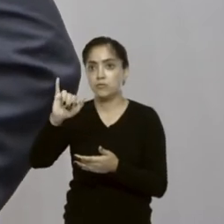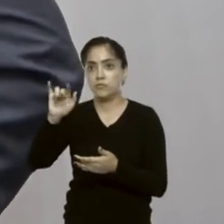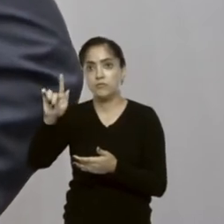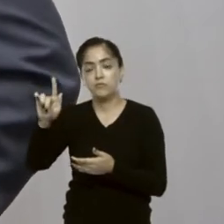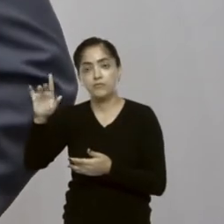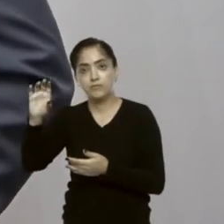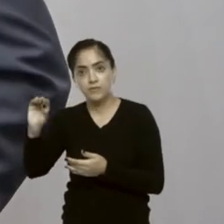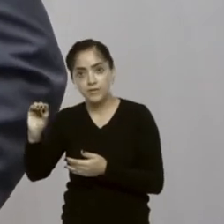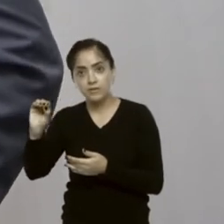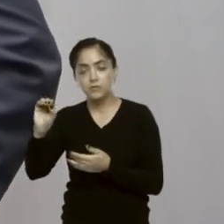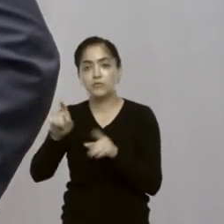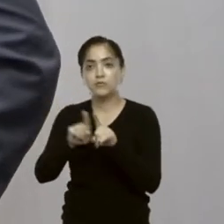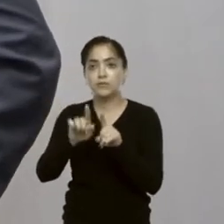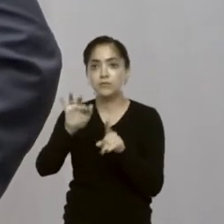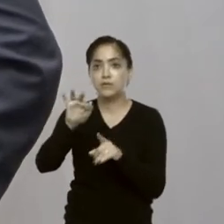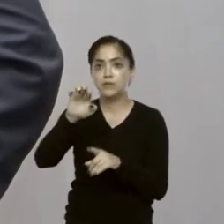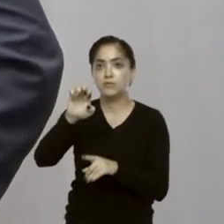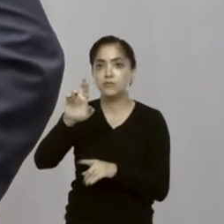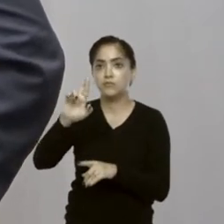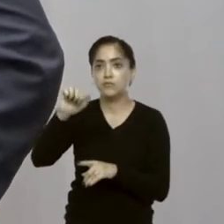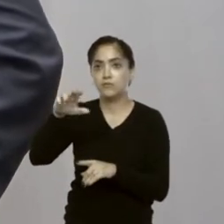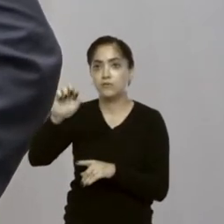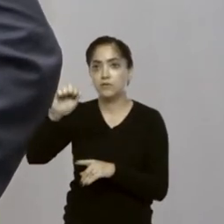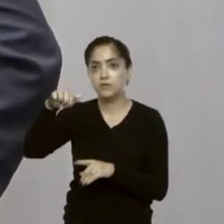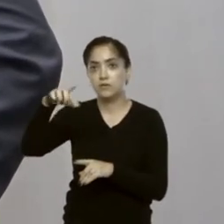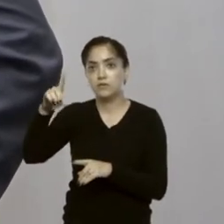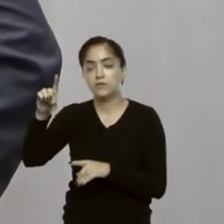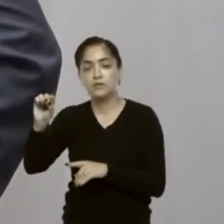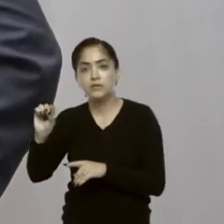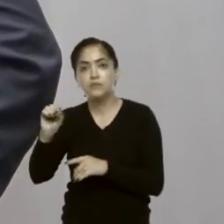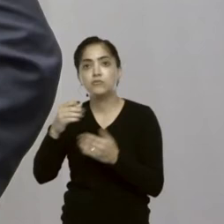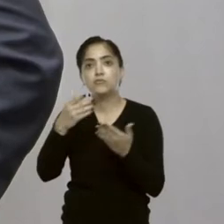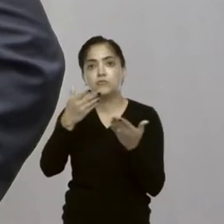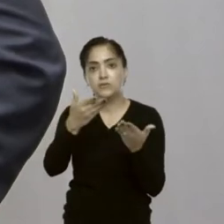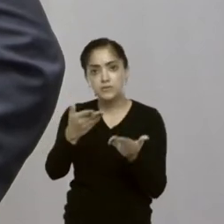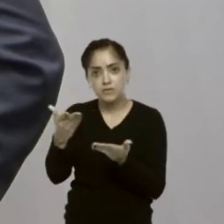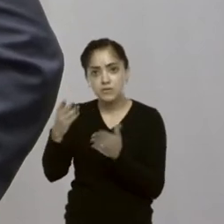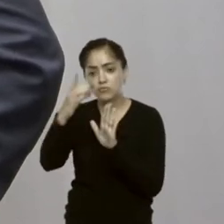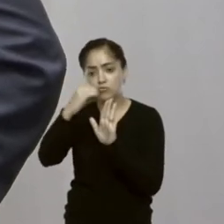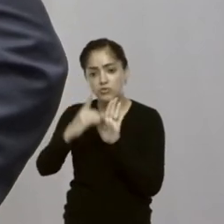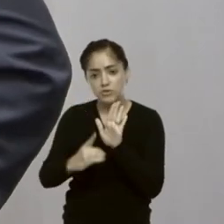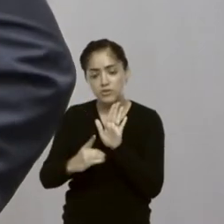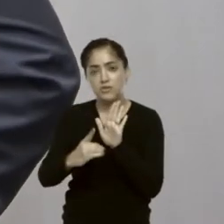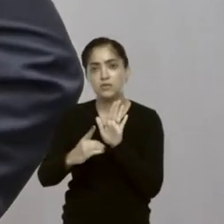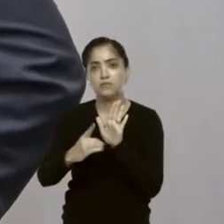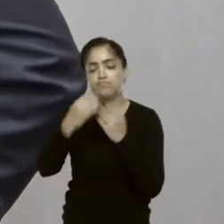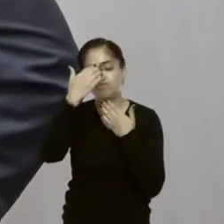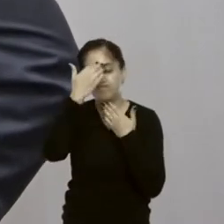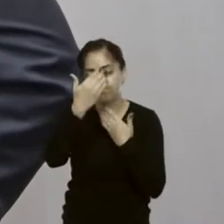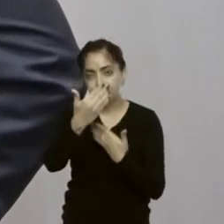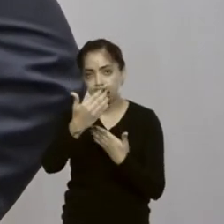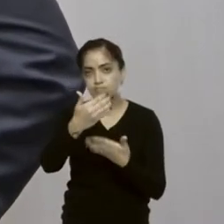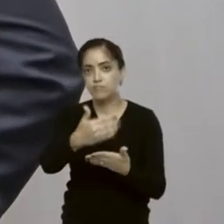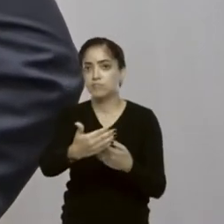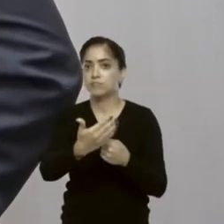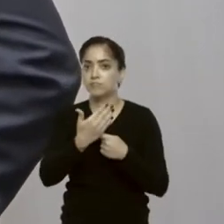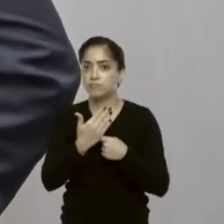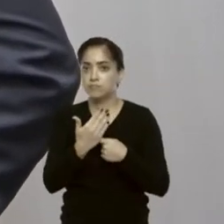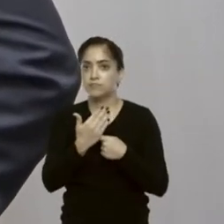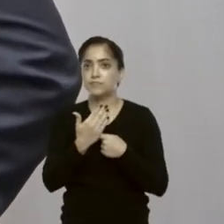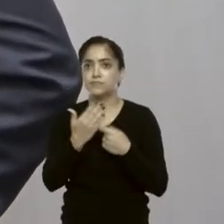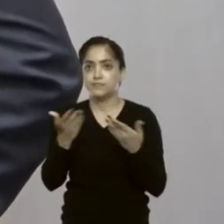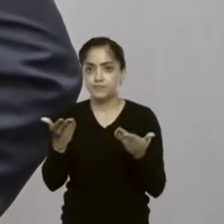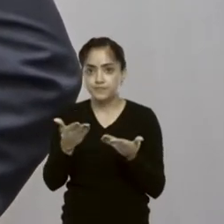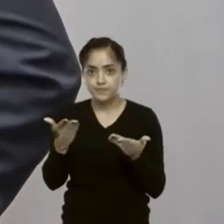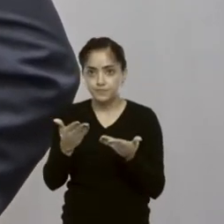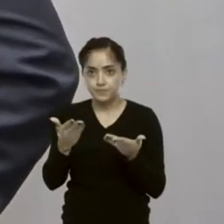e também do Fernando. Dizer a vocês, pela composição, pelo direito de estar aqui, muito obrigado. O que fizeram, estão fazendo